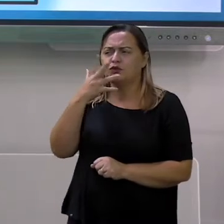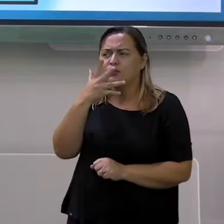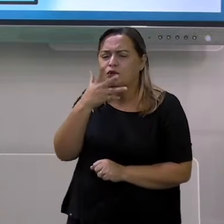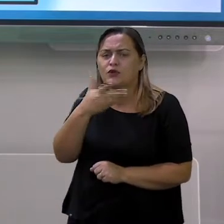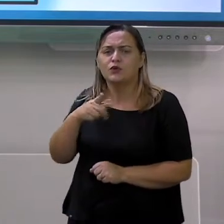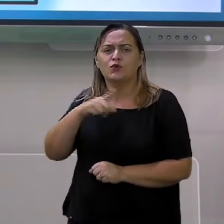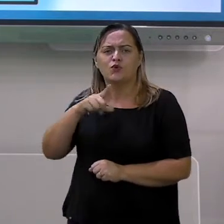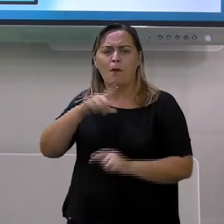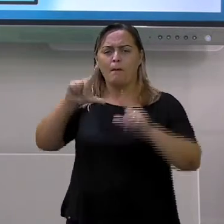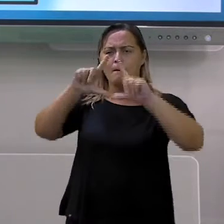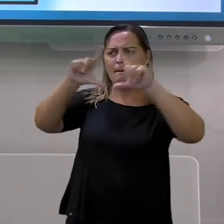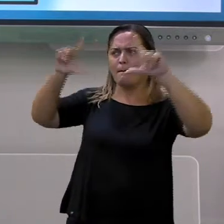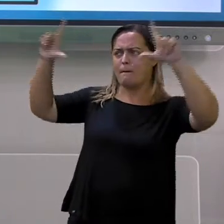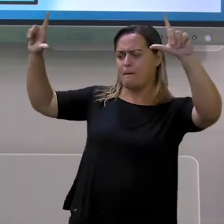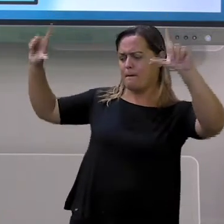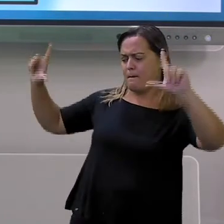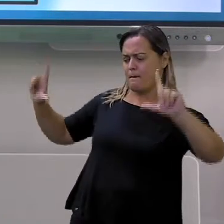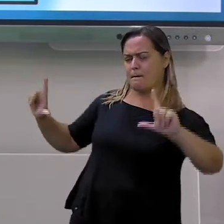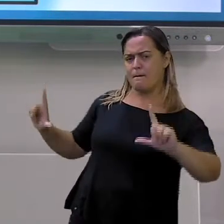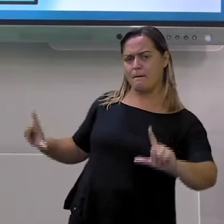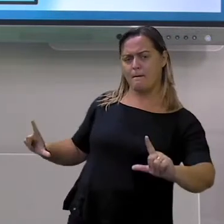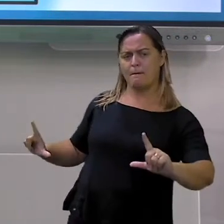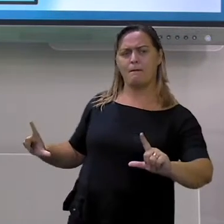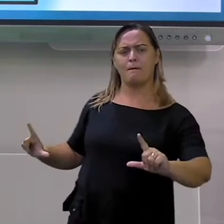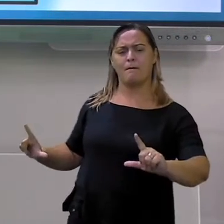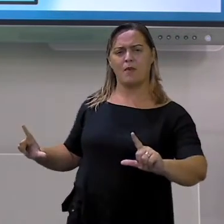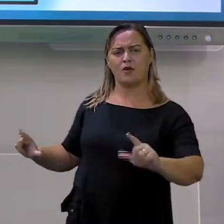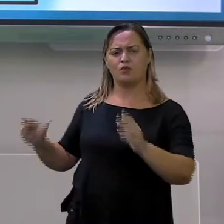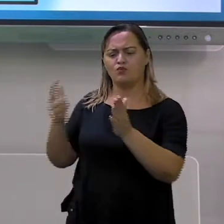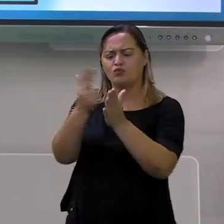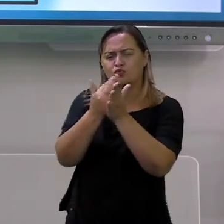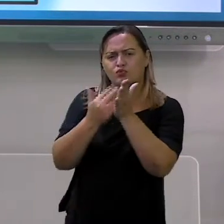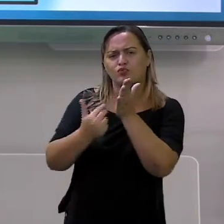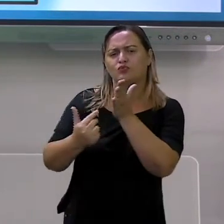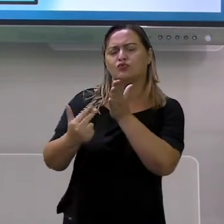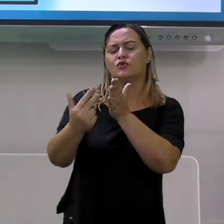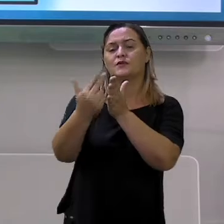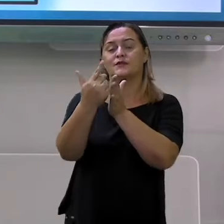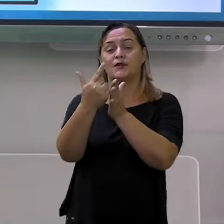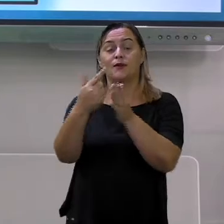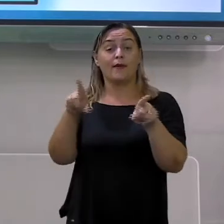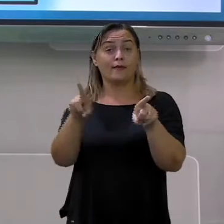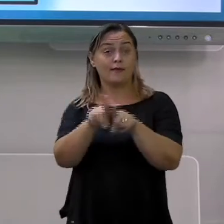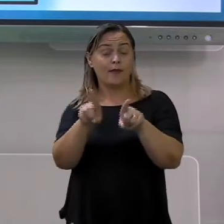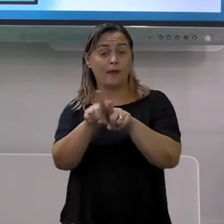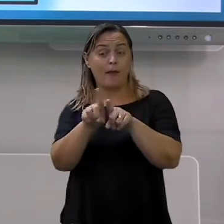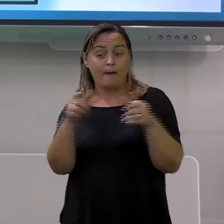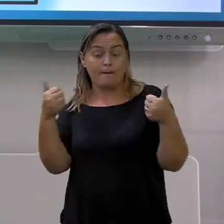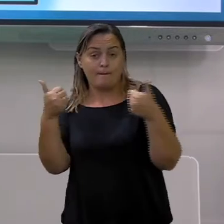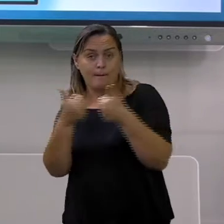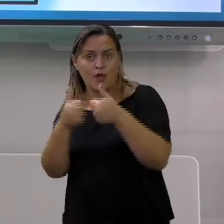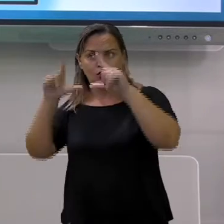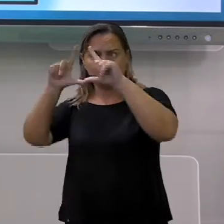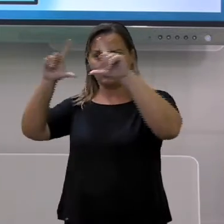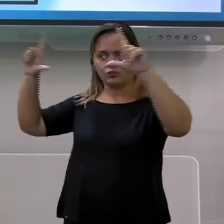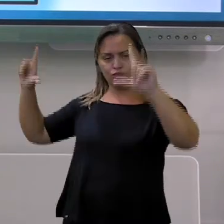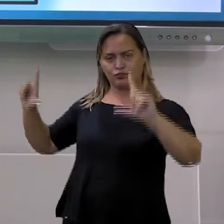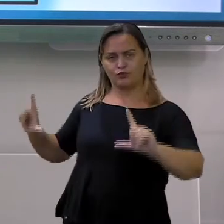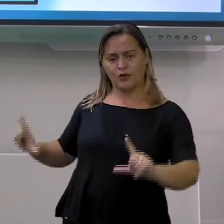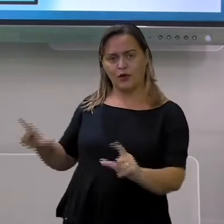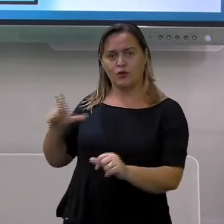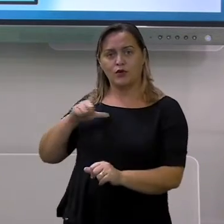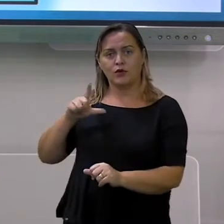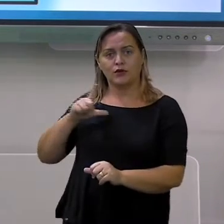desenhos de todo o processo de construção do museu. Isso é muito bom, Ele deixou frases também. Frases